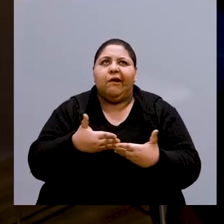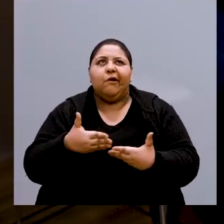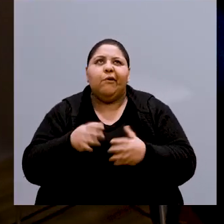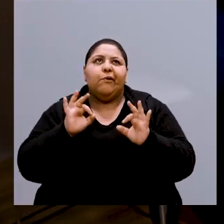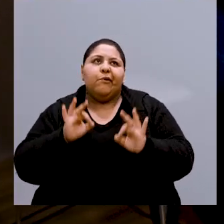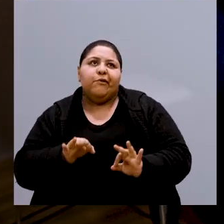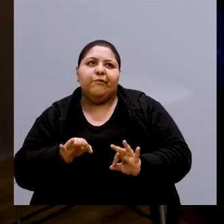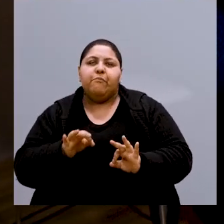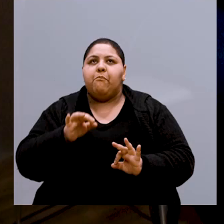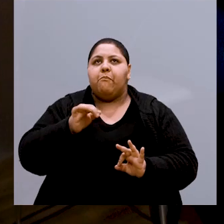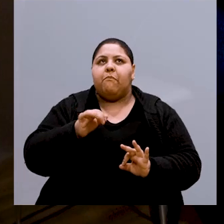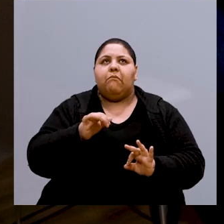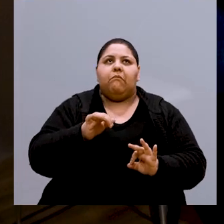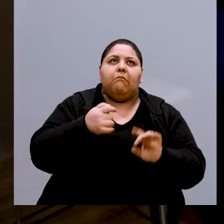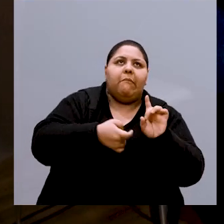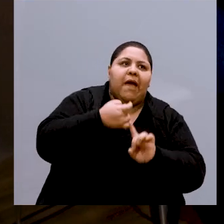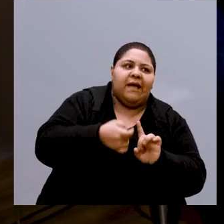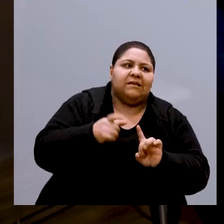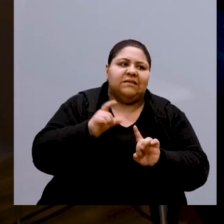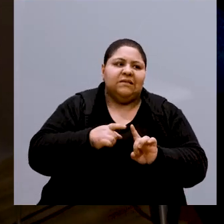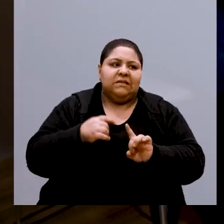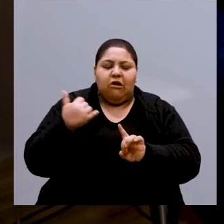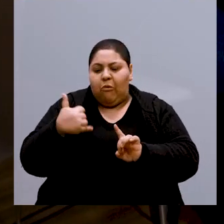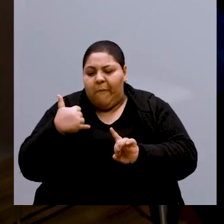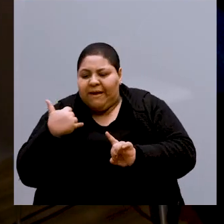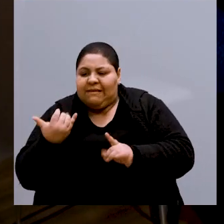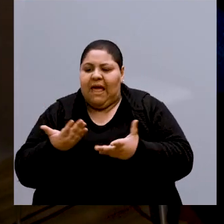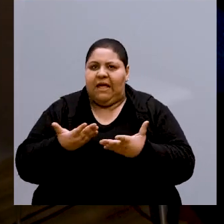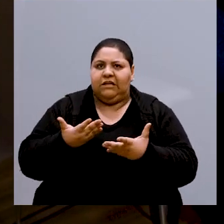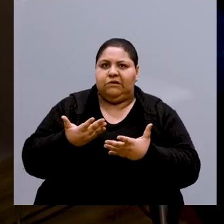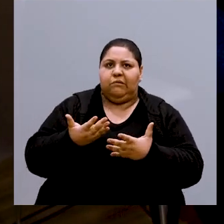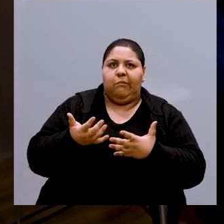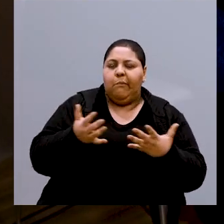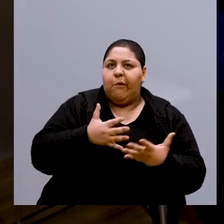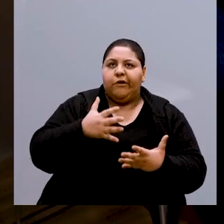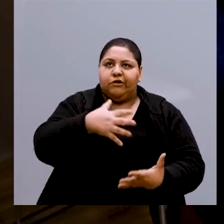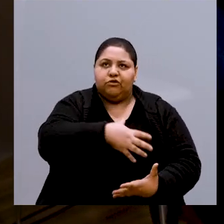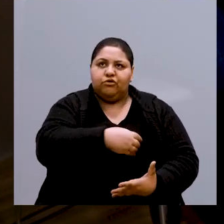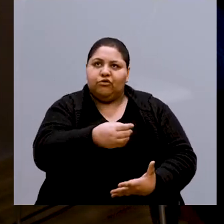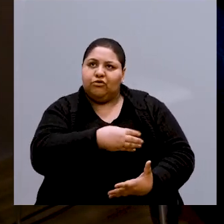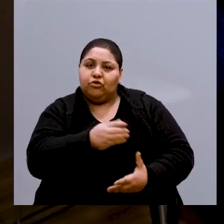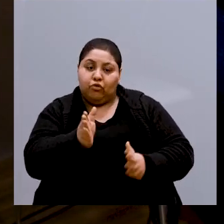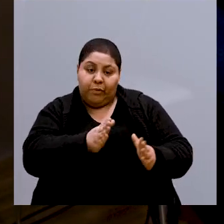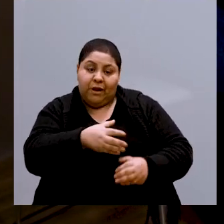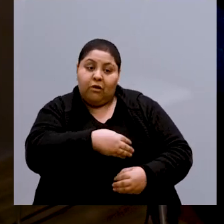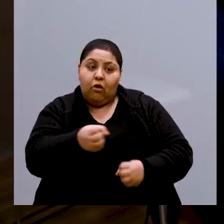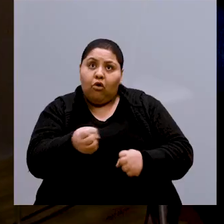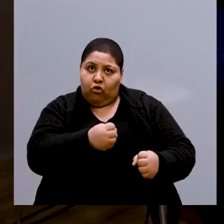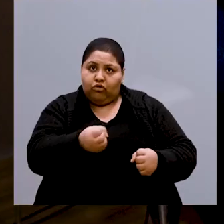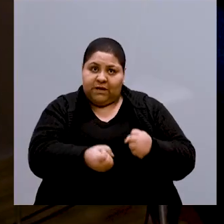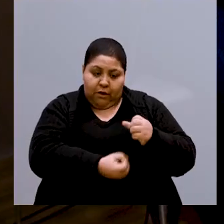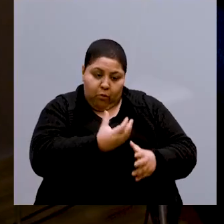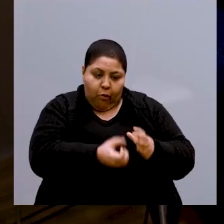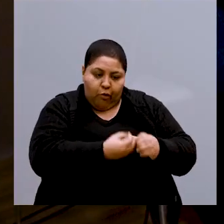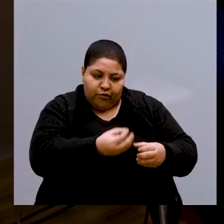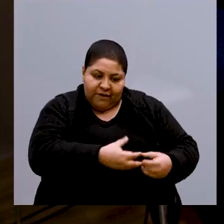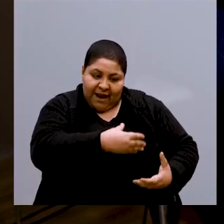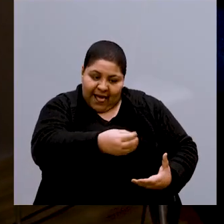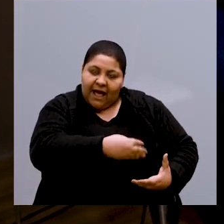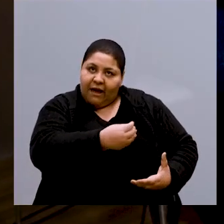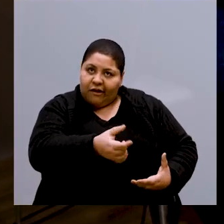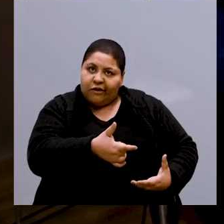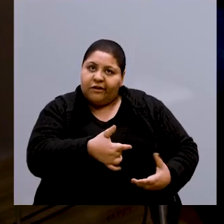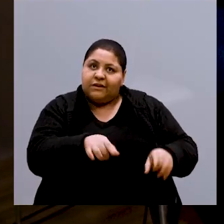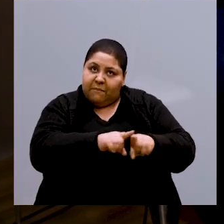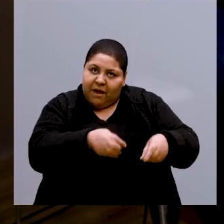assim, o bebê delas tem que ter meses, tem alguma idade do bebê, ou elas já amamentam, o período que elas estão amamentando, elas conseguem produzir leite,